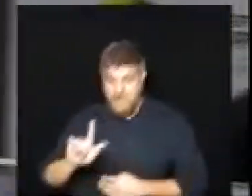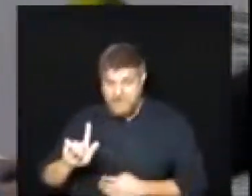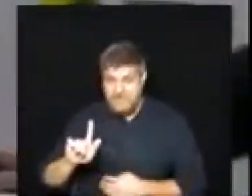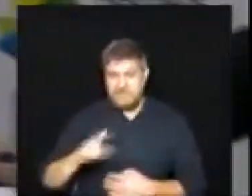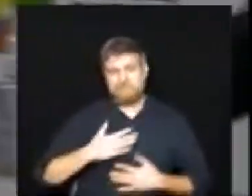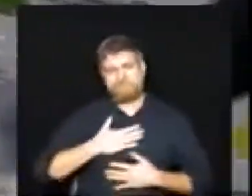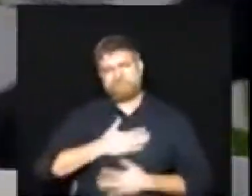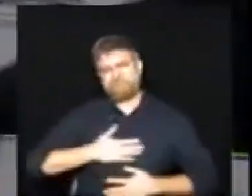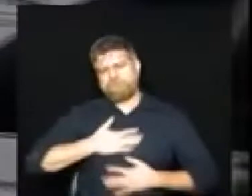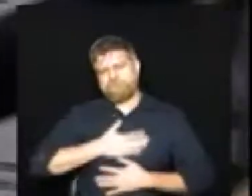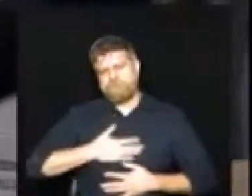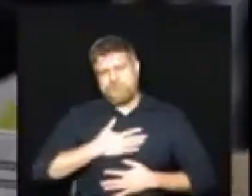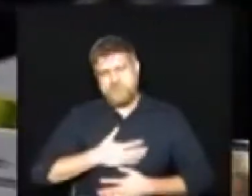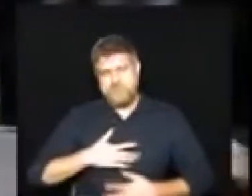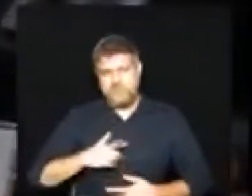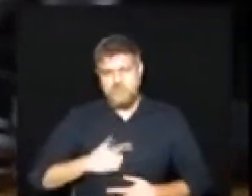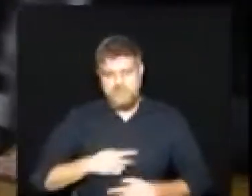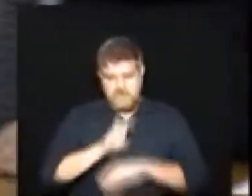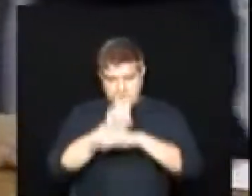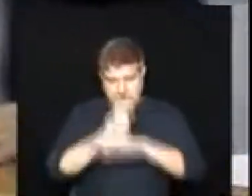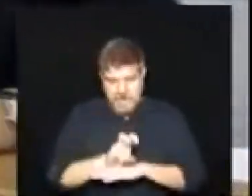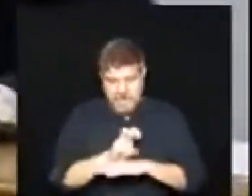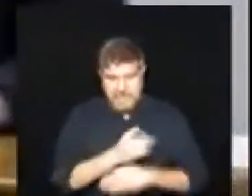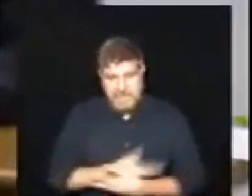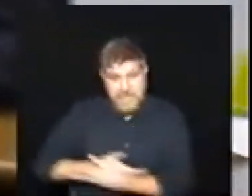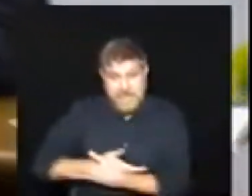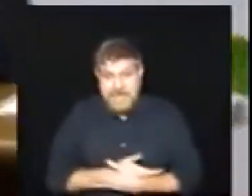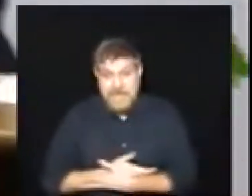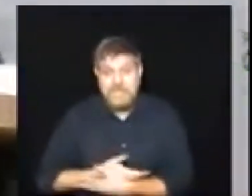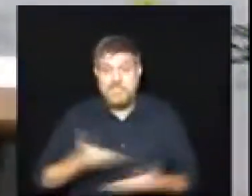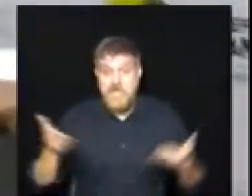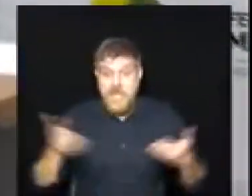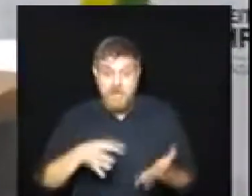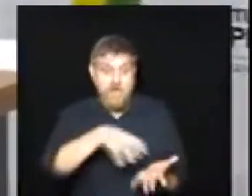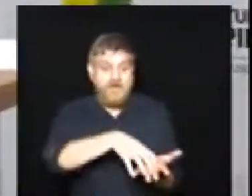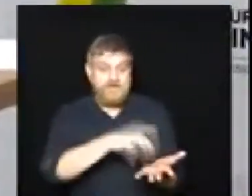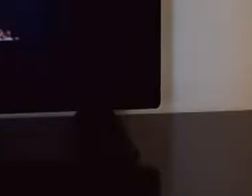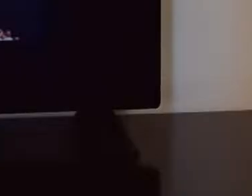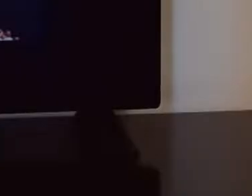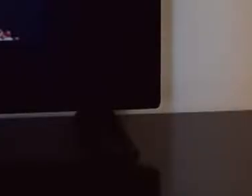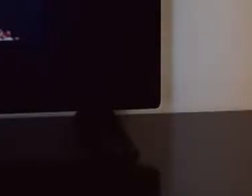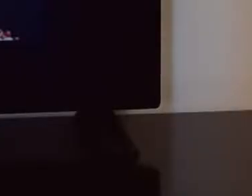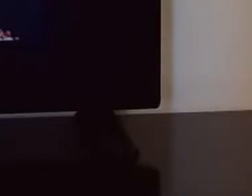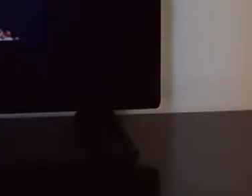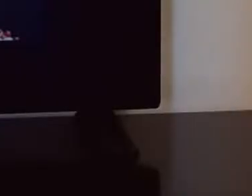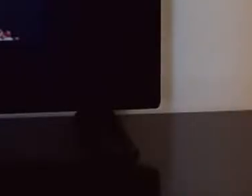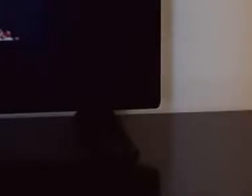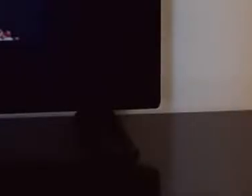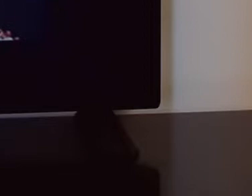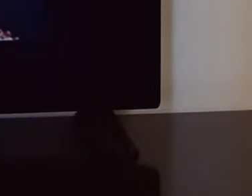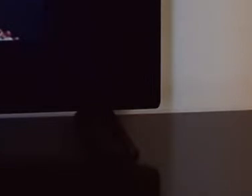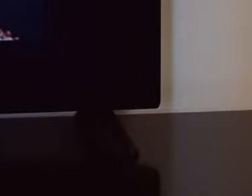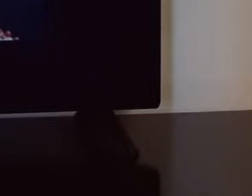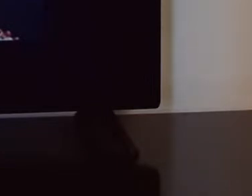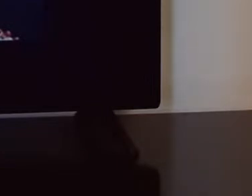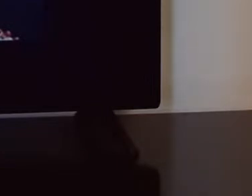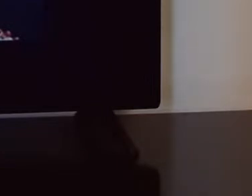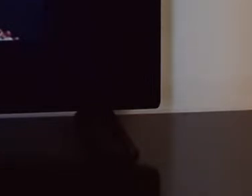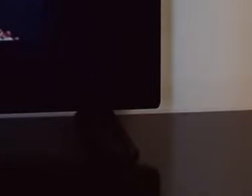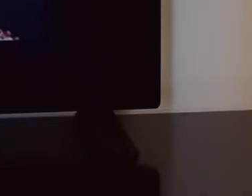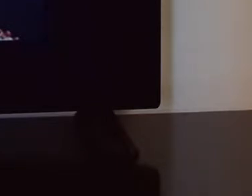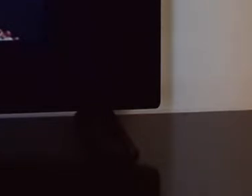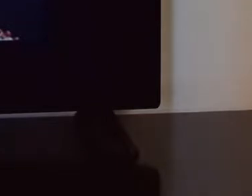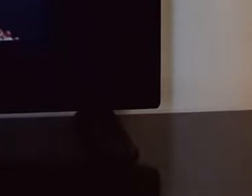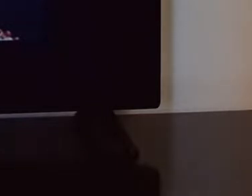satisfação. Nós entregamos a creche lá do Bassoli, agora entregamos o centro de saúde. A cidade irmã de Campinas,